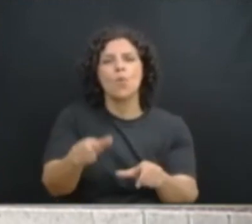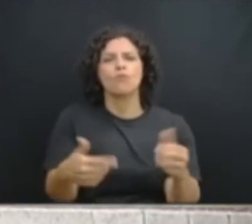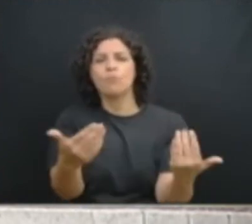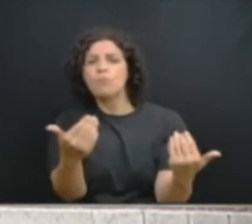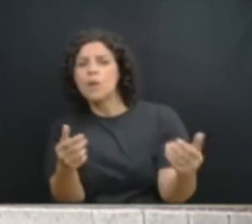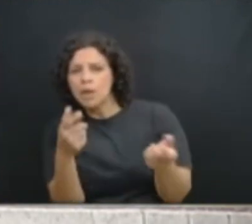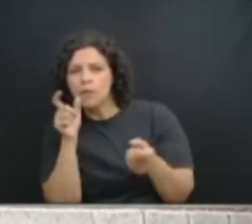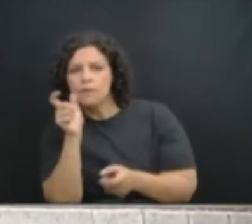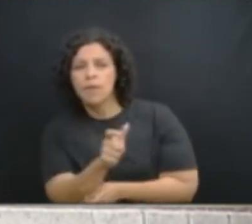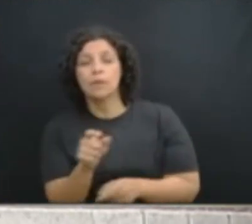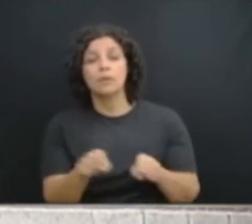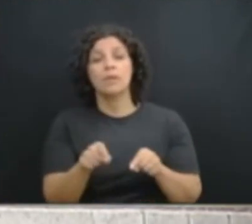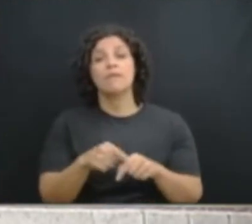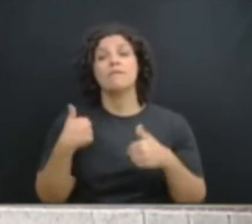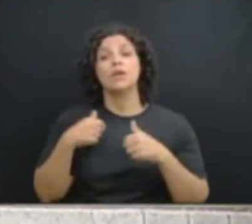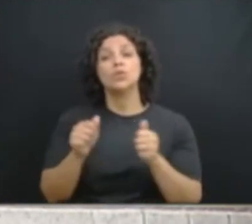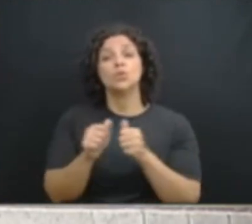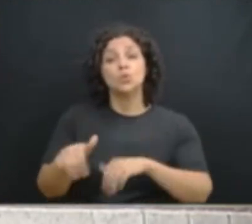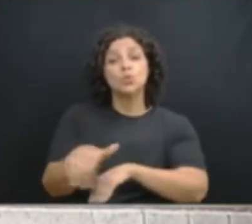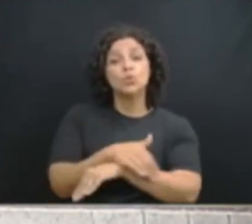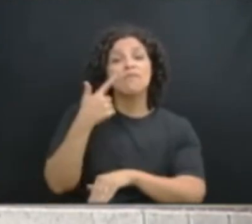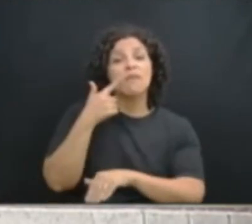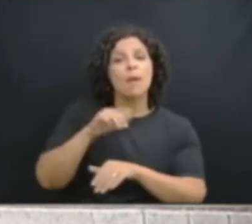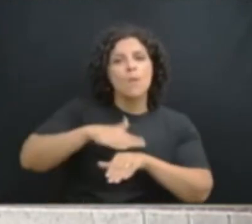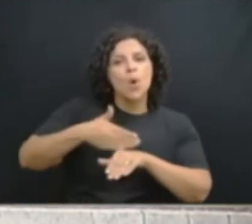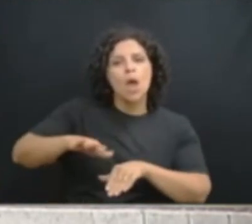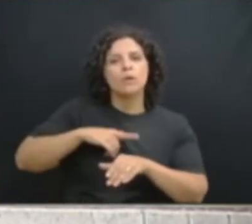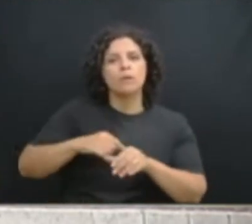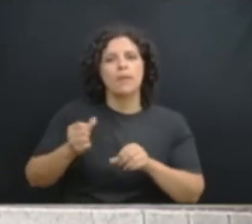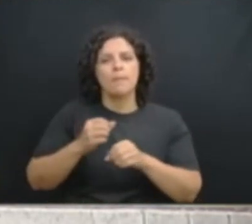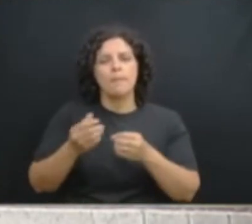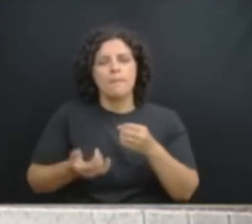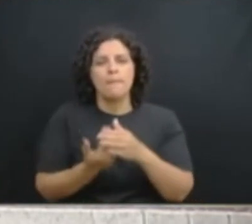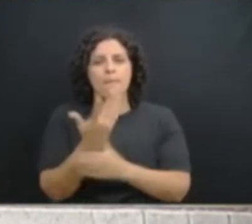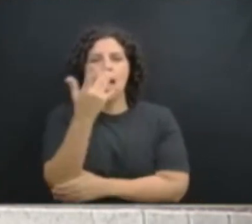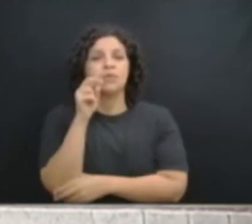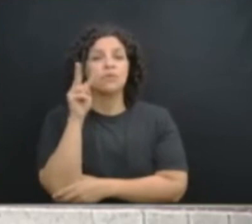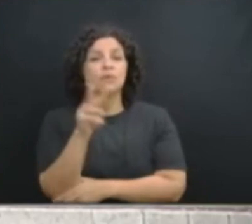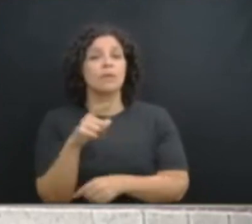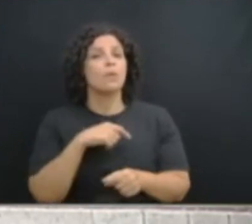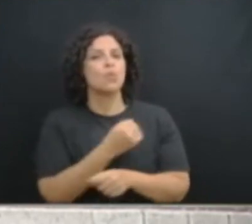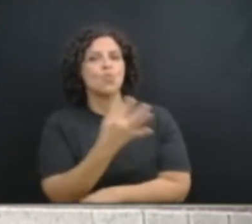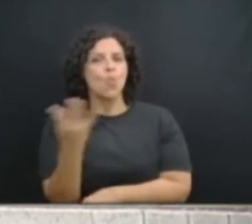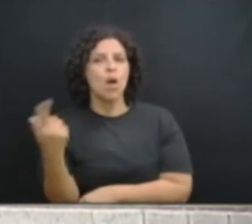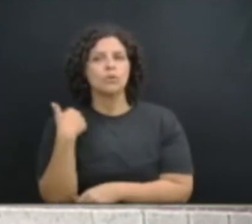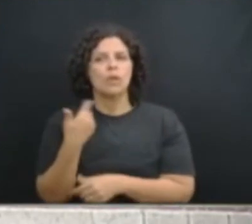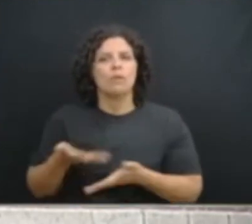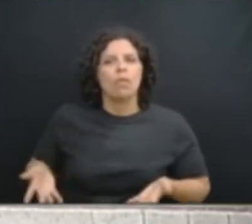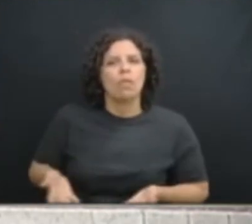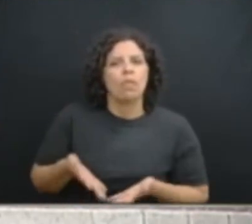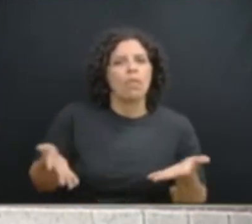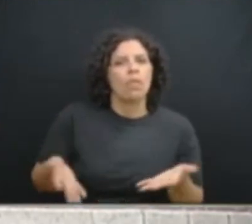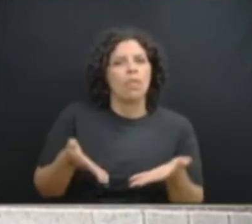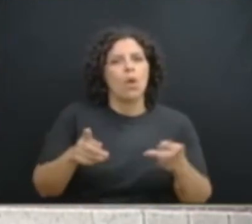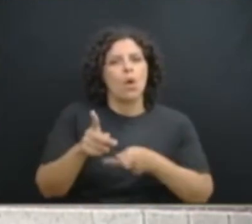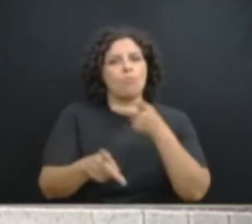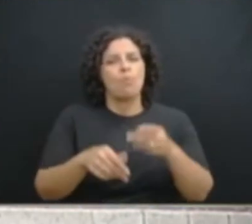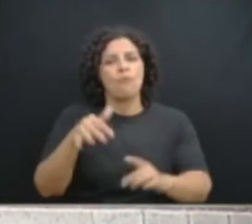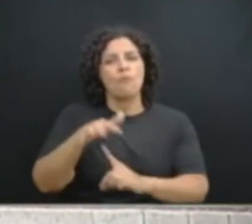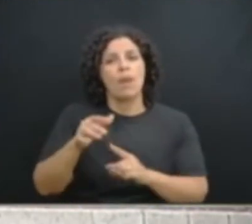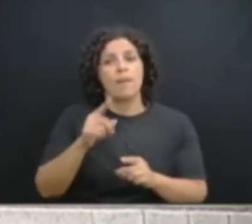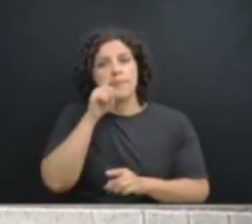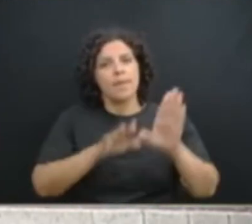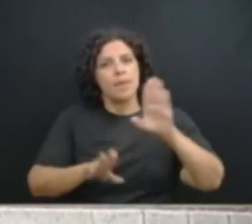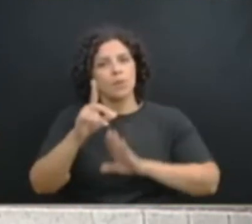voz, saia no asfalto e sinta os buracos, o mato. E vejam o quanto estão empurrando o povo paranaense para o